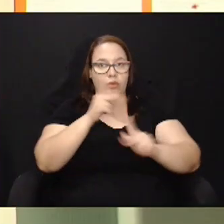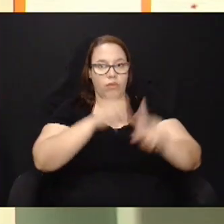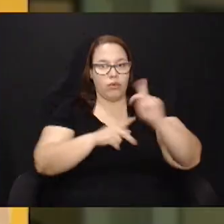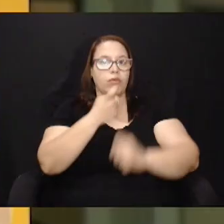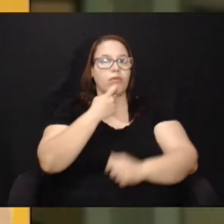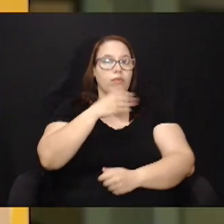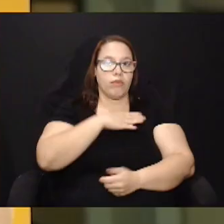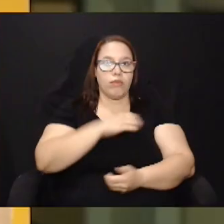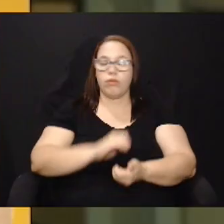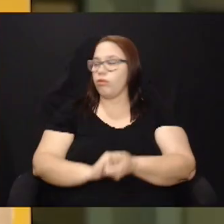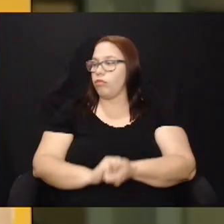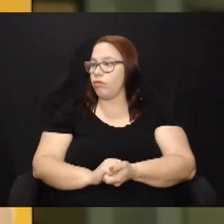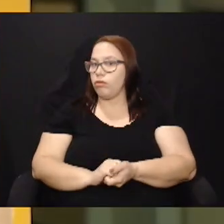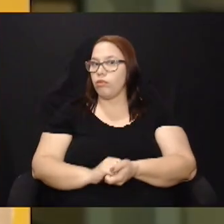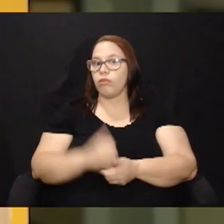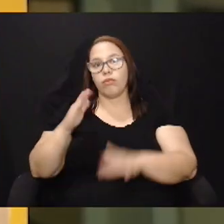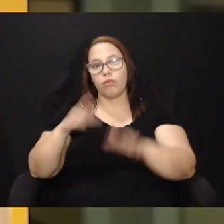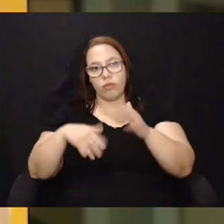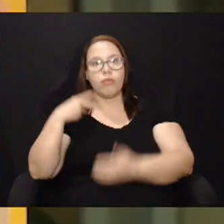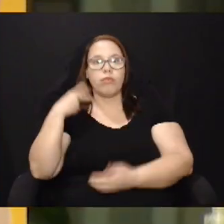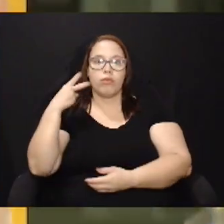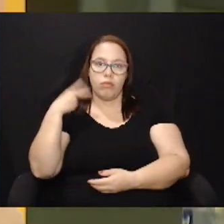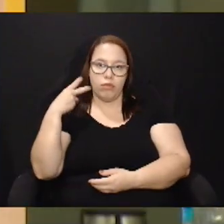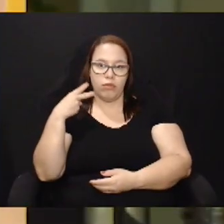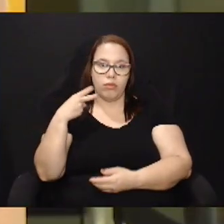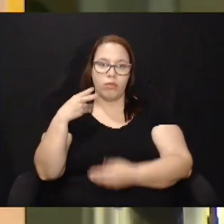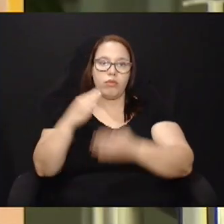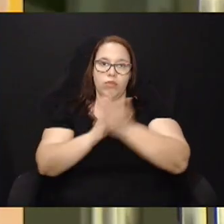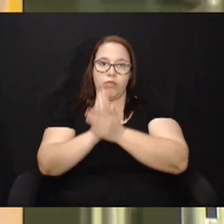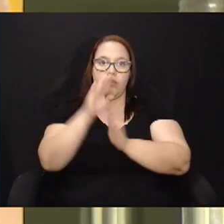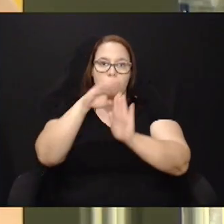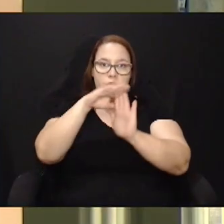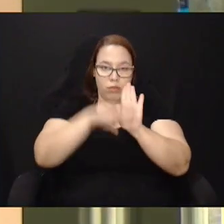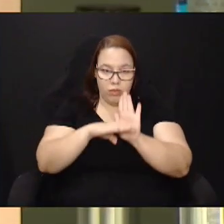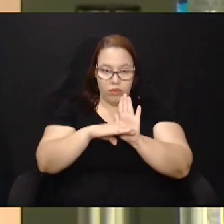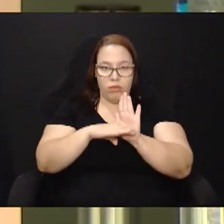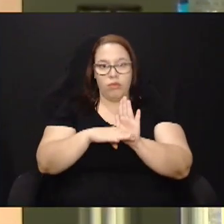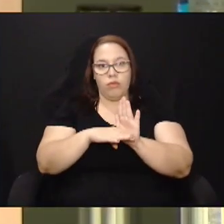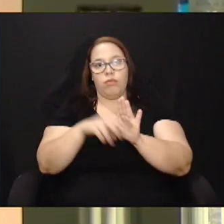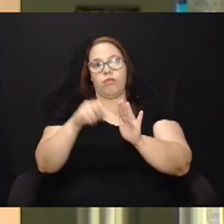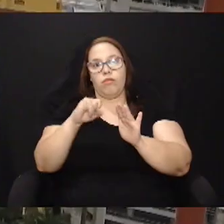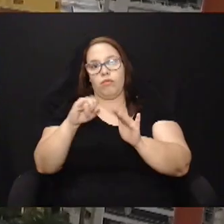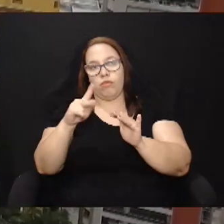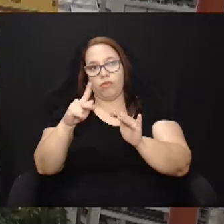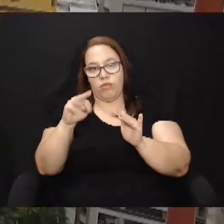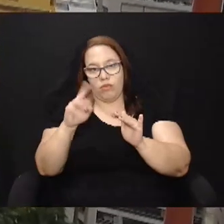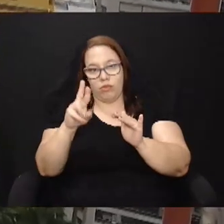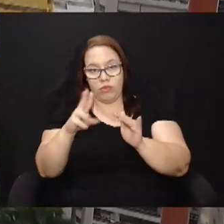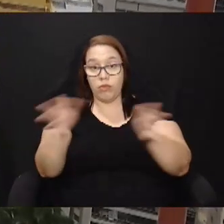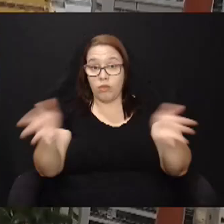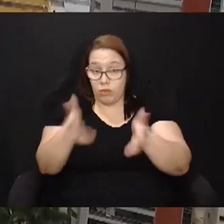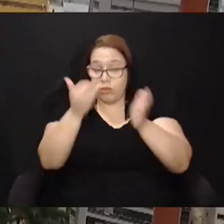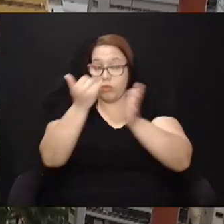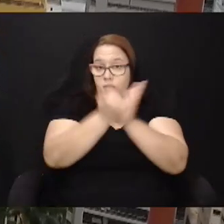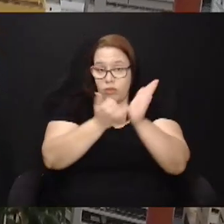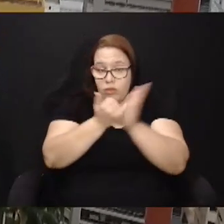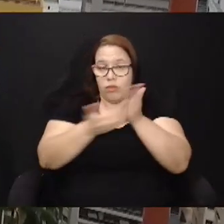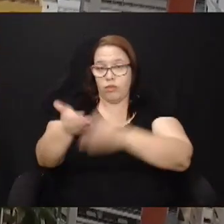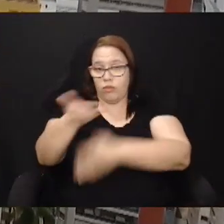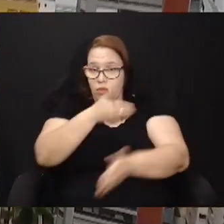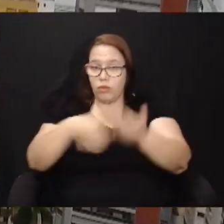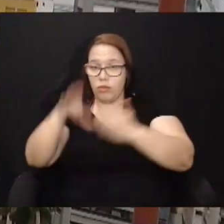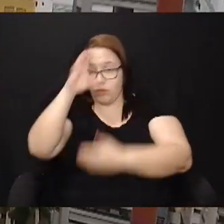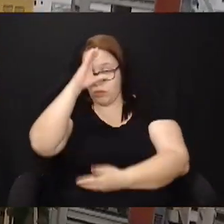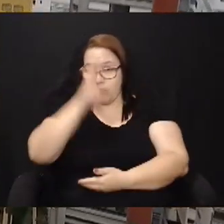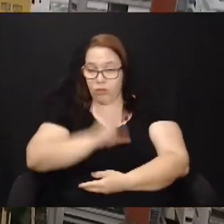Ainda segundo o vereador, a concessão de desconto no IPTU serve como incentivo fiscal à participação do cidadão,